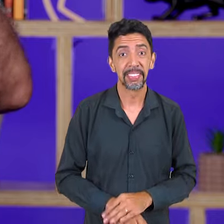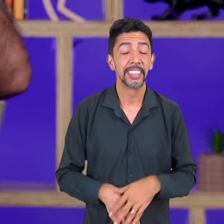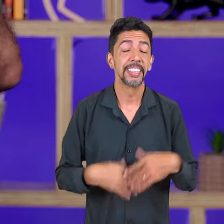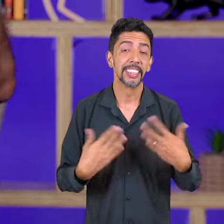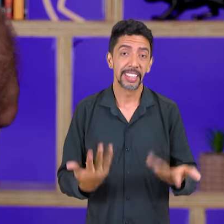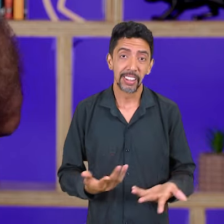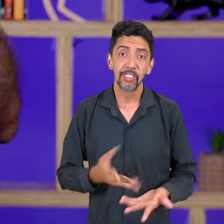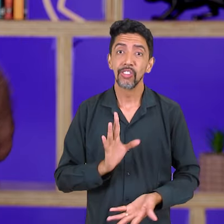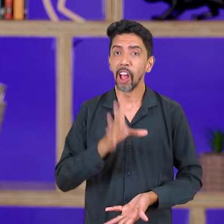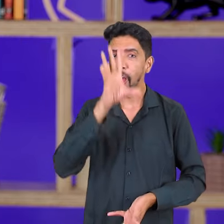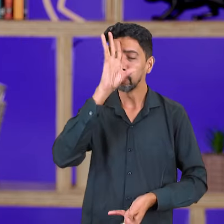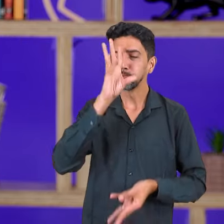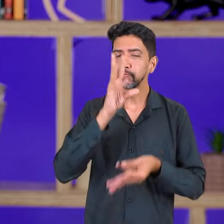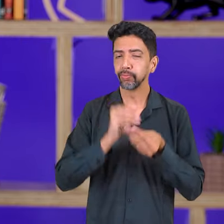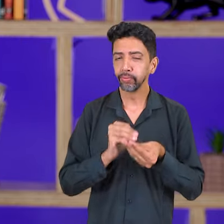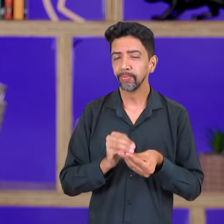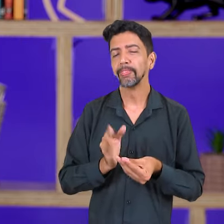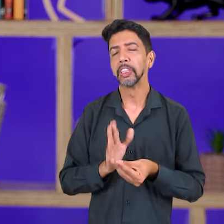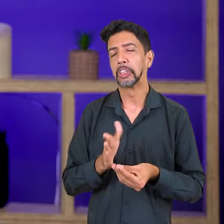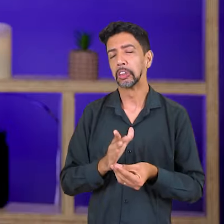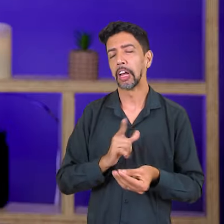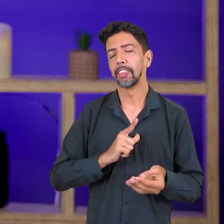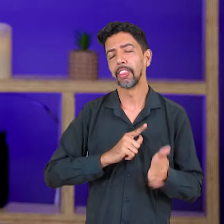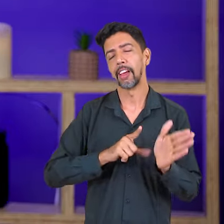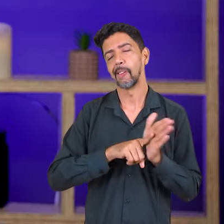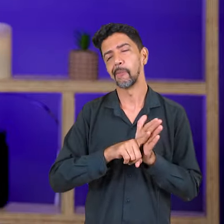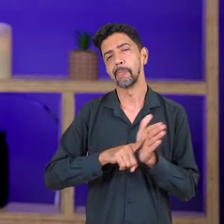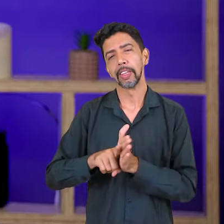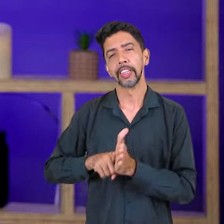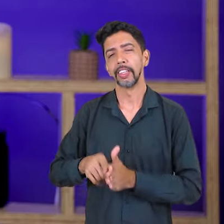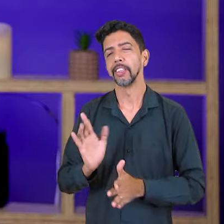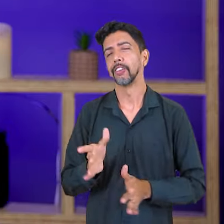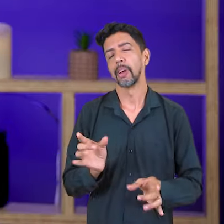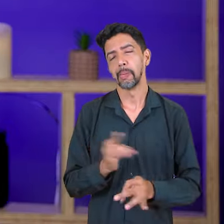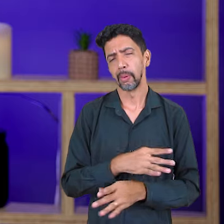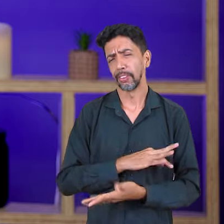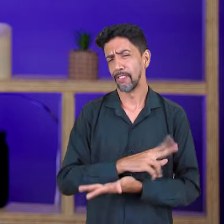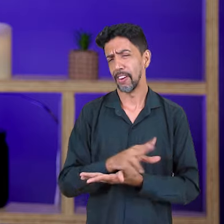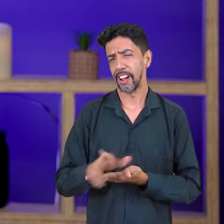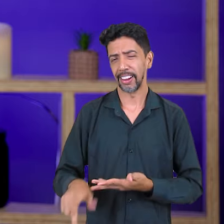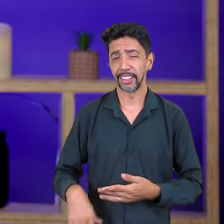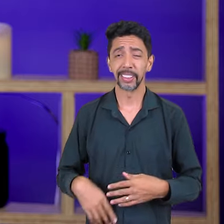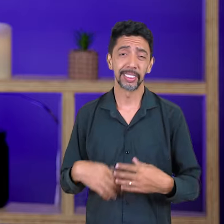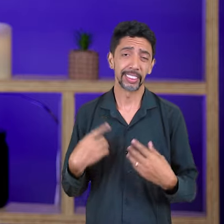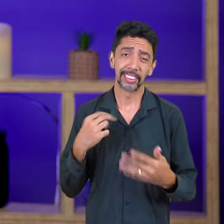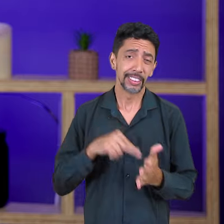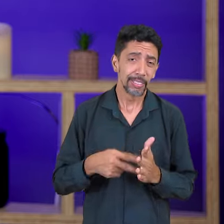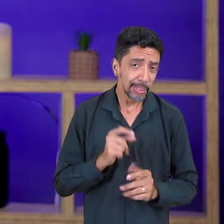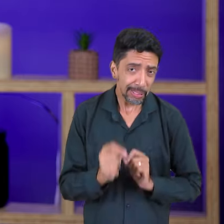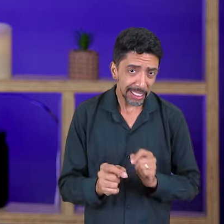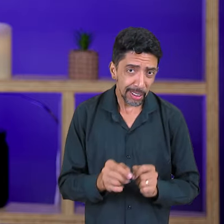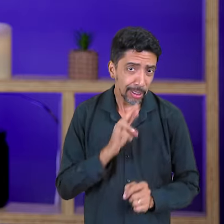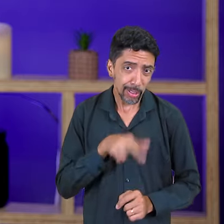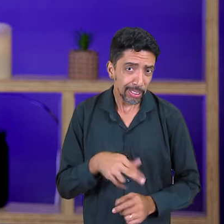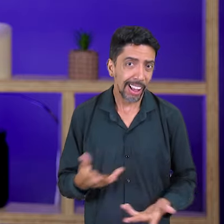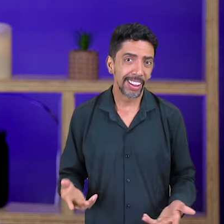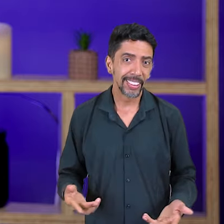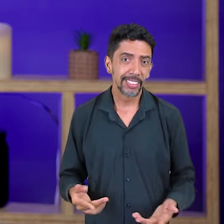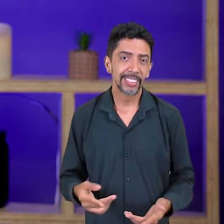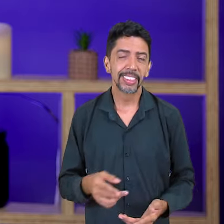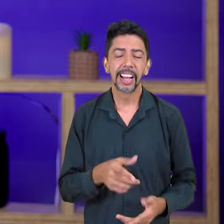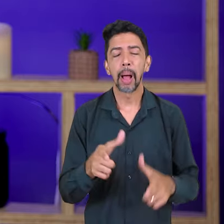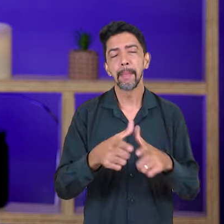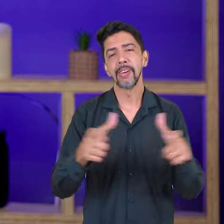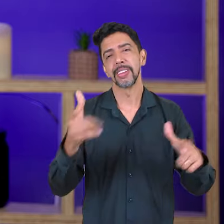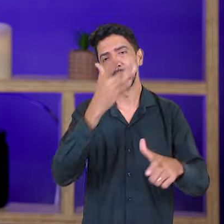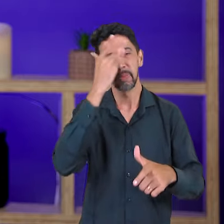nós já temos como pesquisas do mercado nós sabemos que as pessoas não estão guardando dinheiro paraas suas